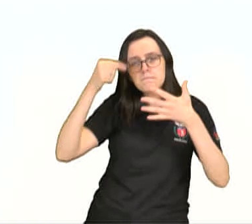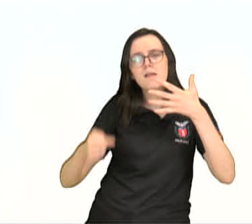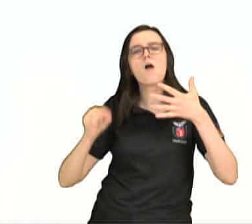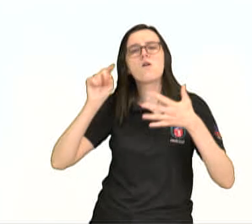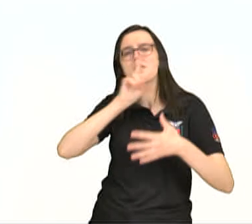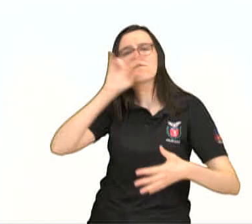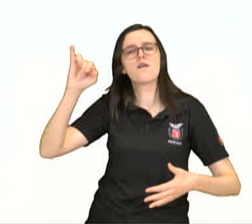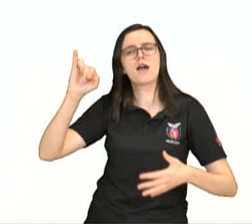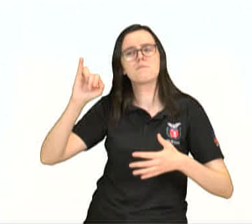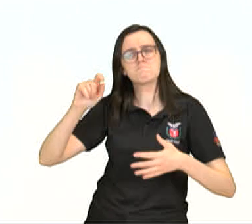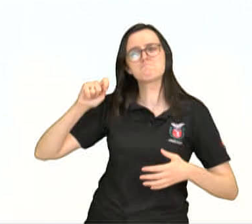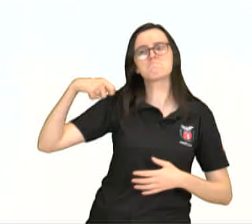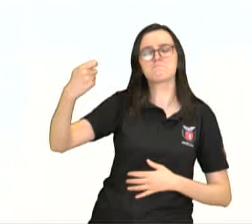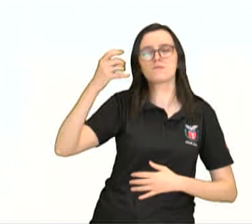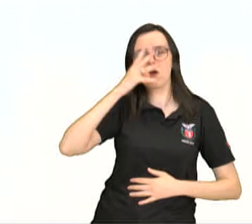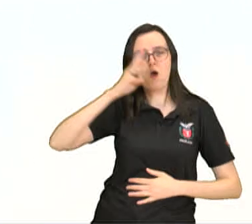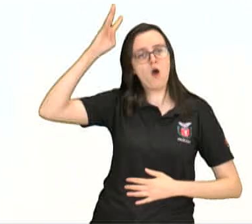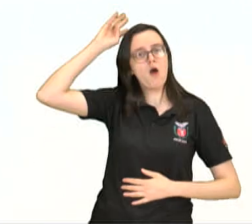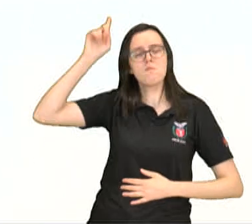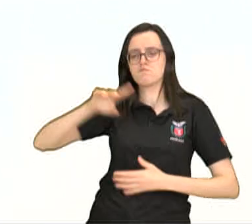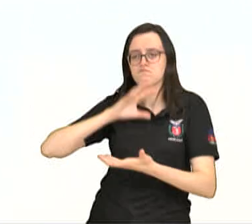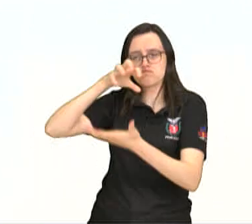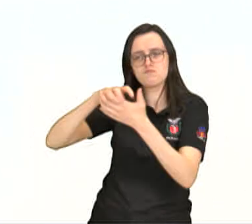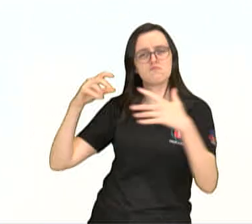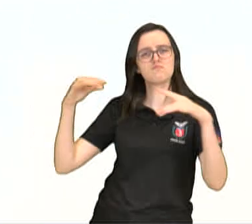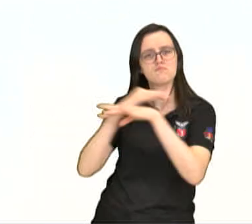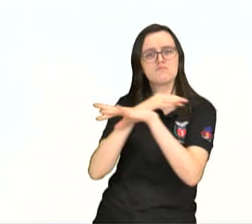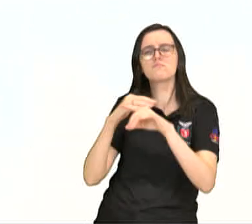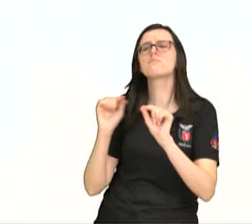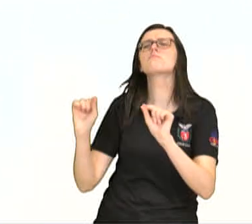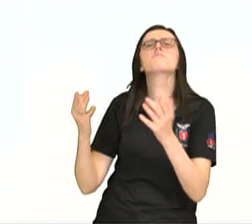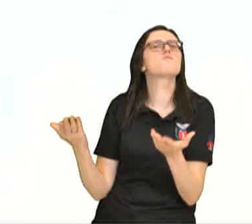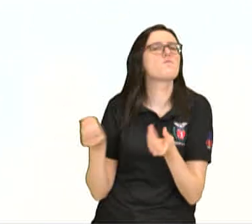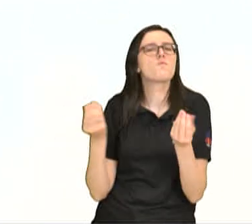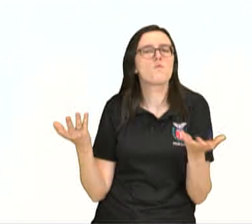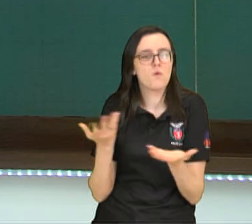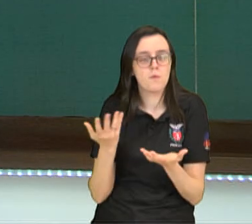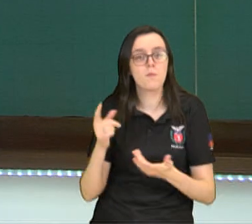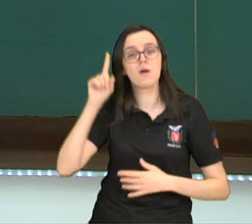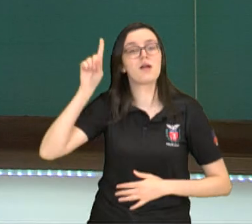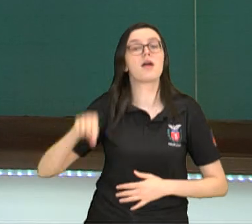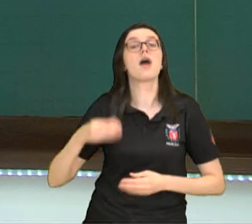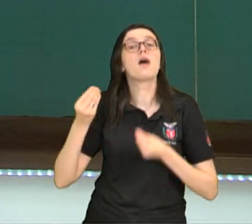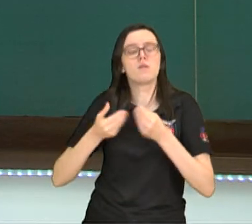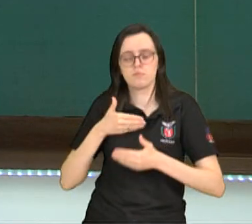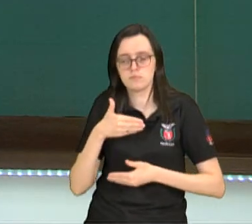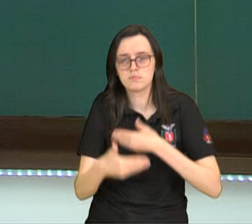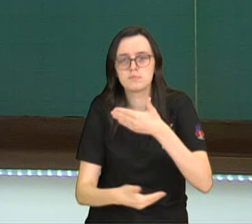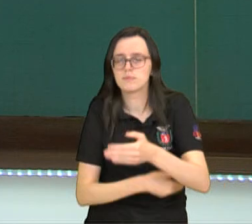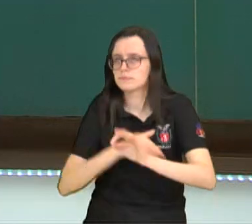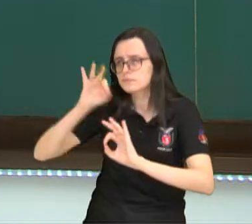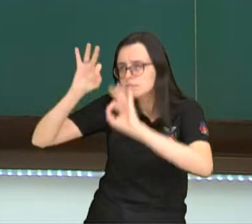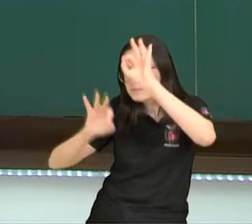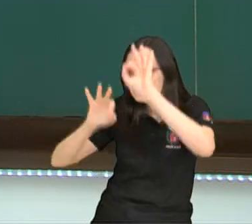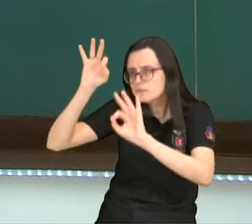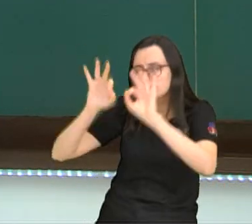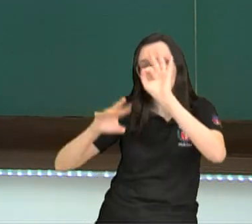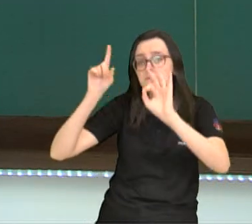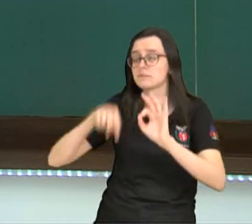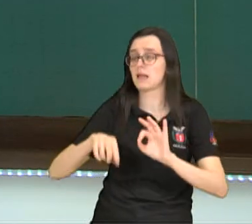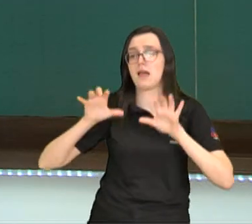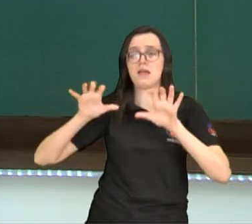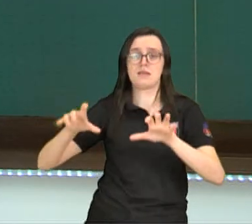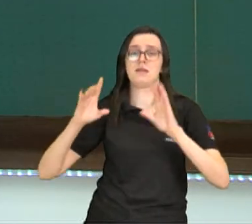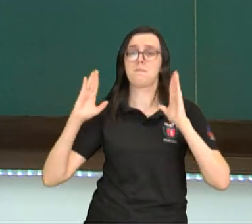vão tornar Roma, então, um grande centro urbano nessa época, que foi construído, né, projetado muito